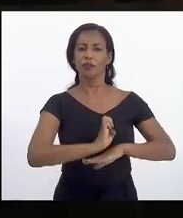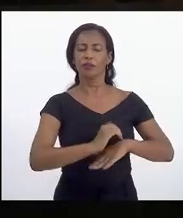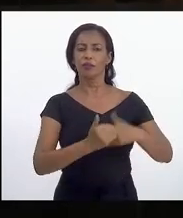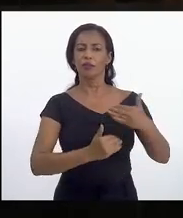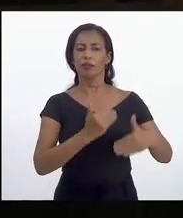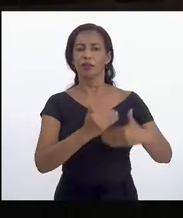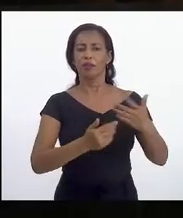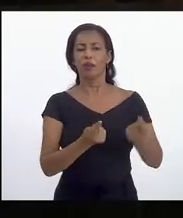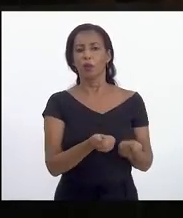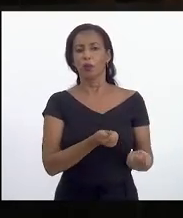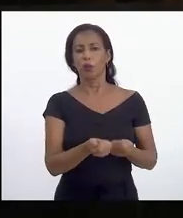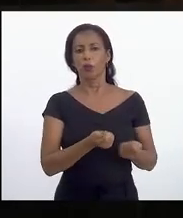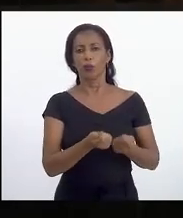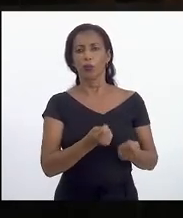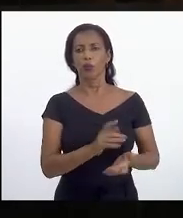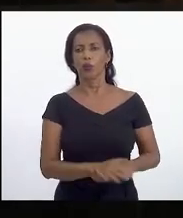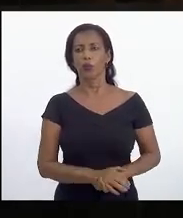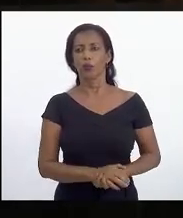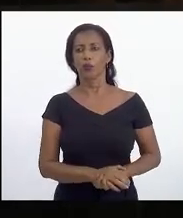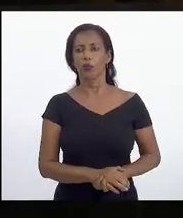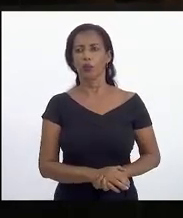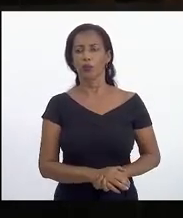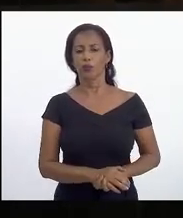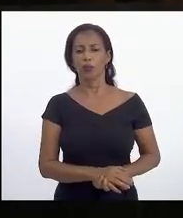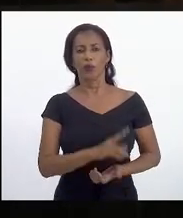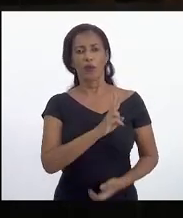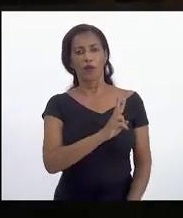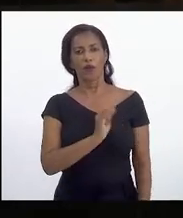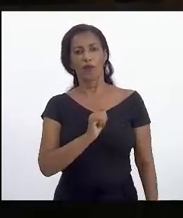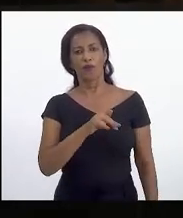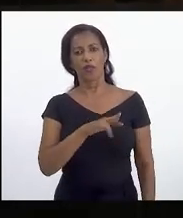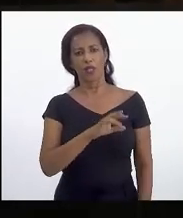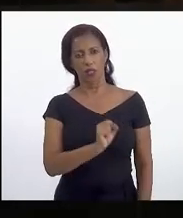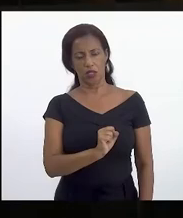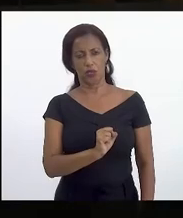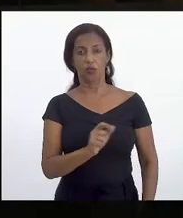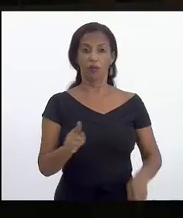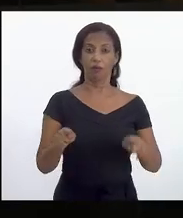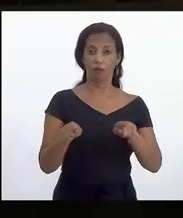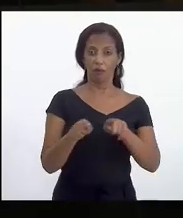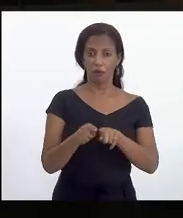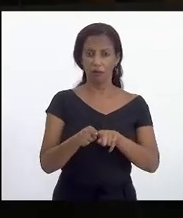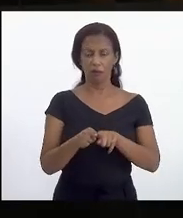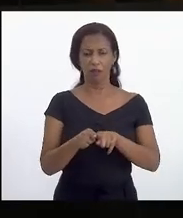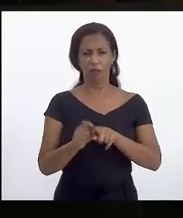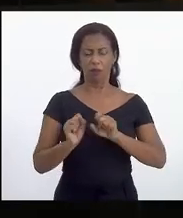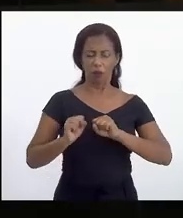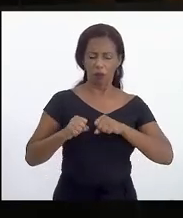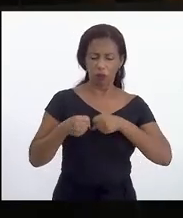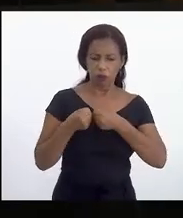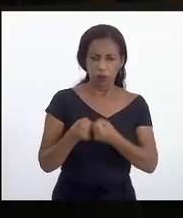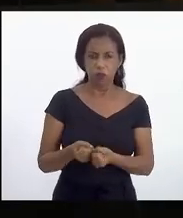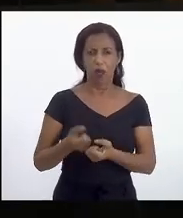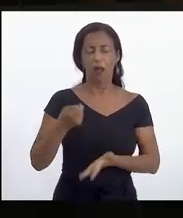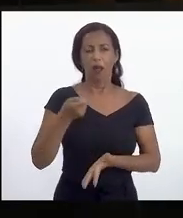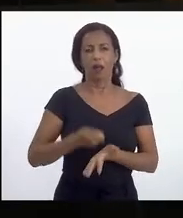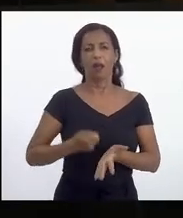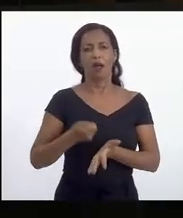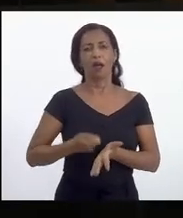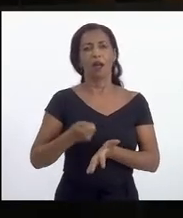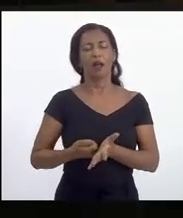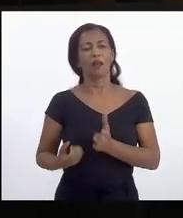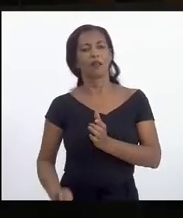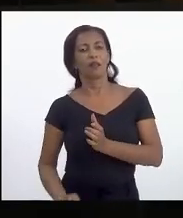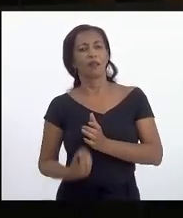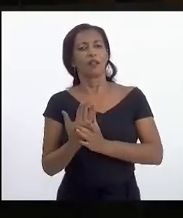de desenvolvimento econômico o Vinícius Farah que também muito empenho tiveram na criação